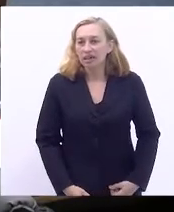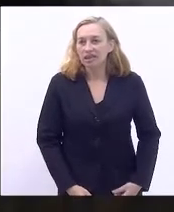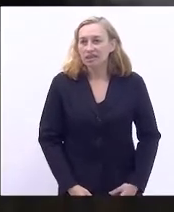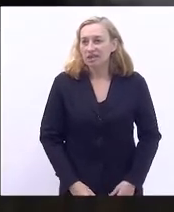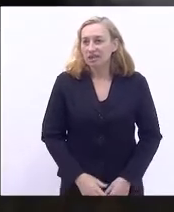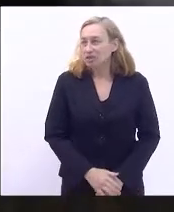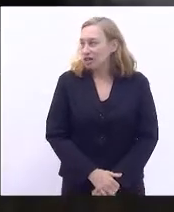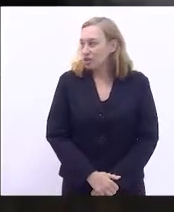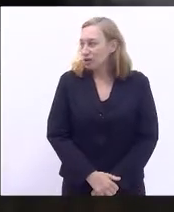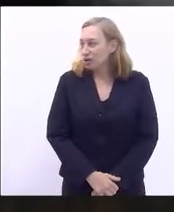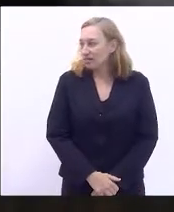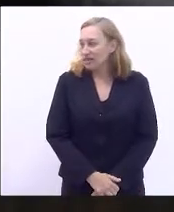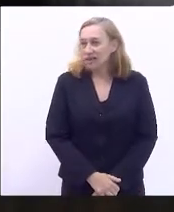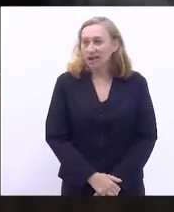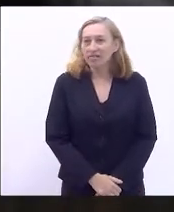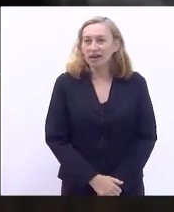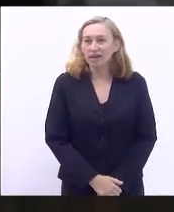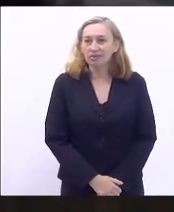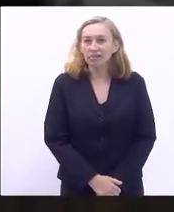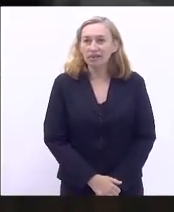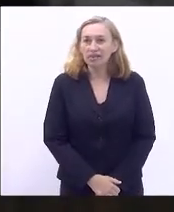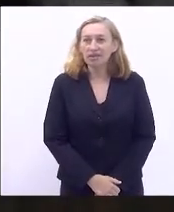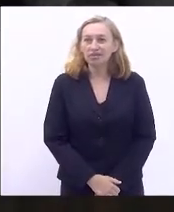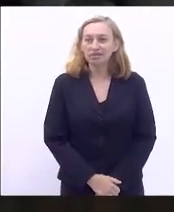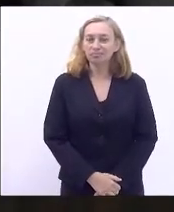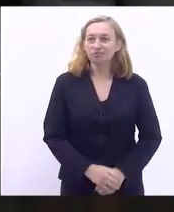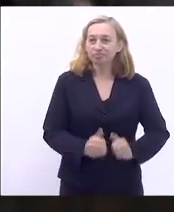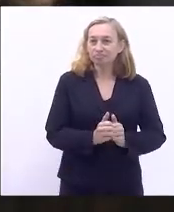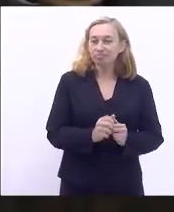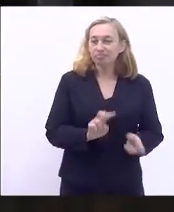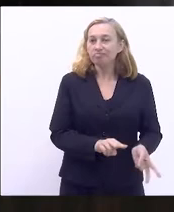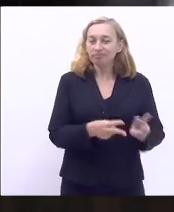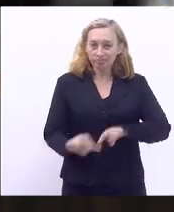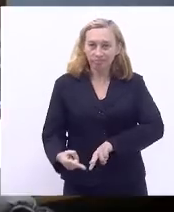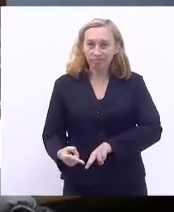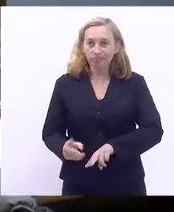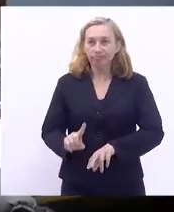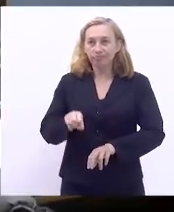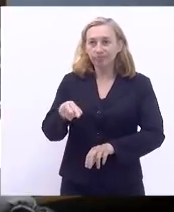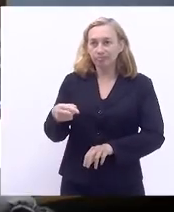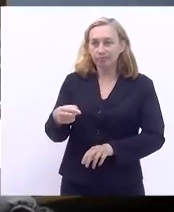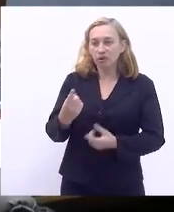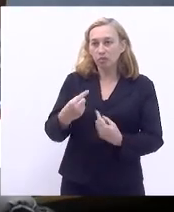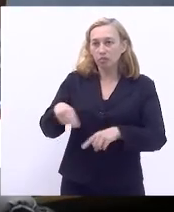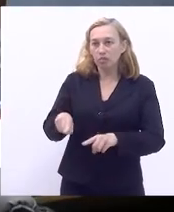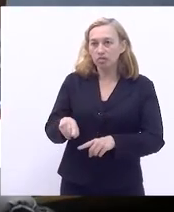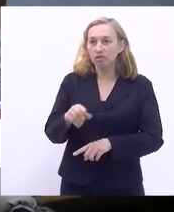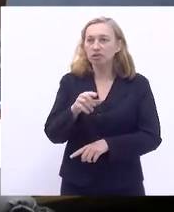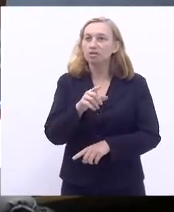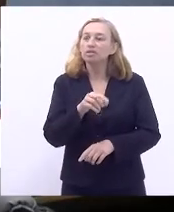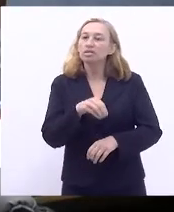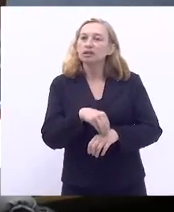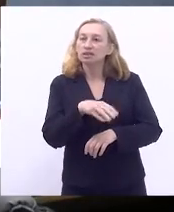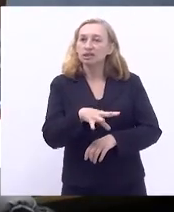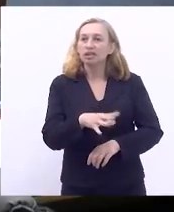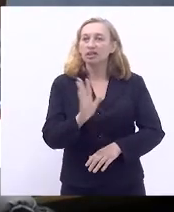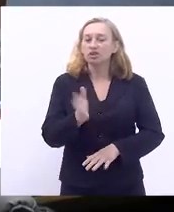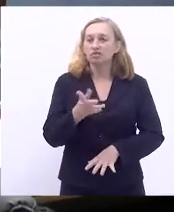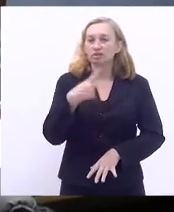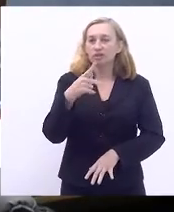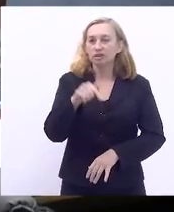Eu vou encaminhar favor do, contra os destaques. Peço ao deputado Jair Bittencourt para estar por